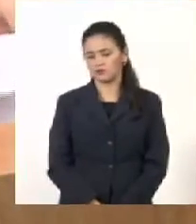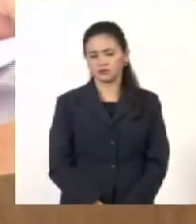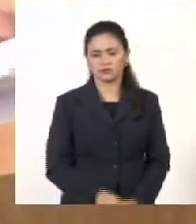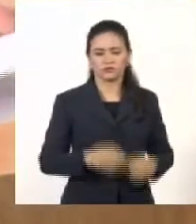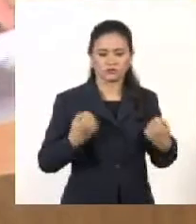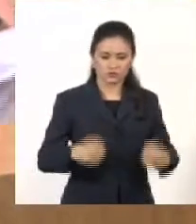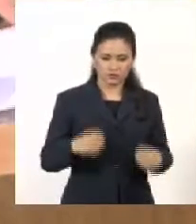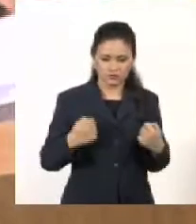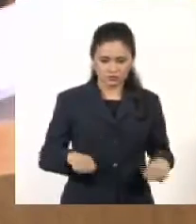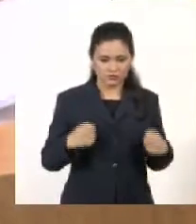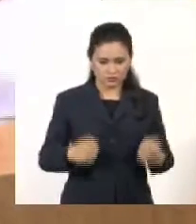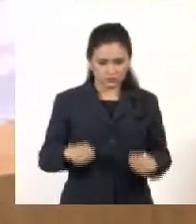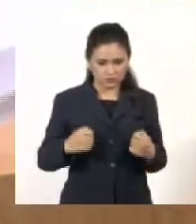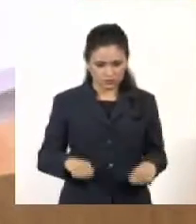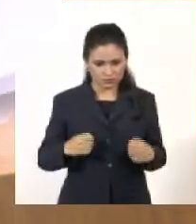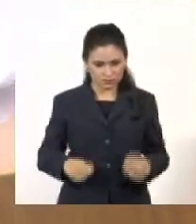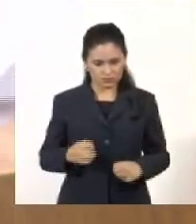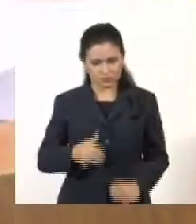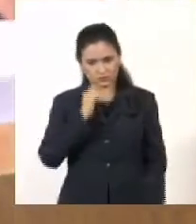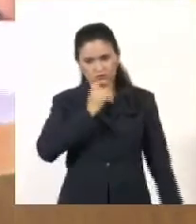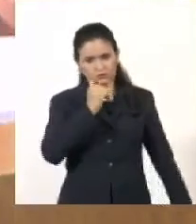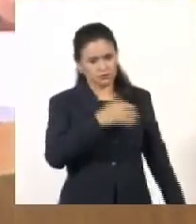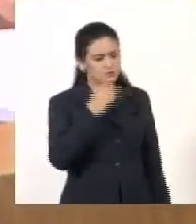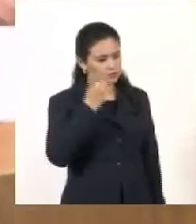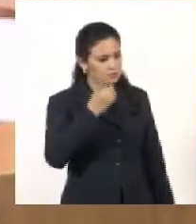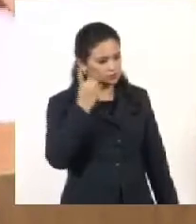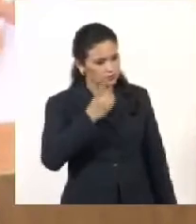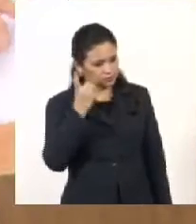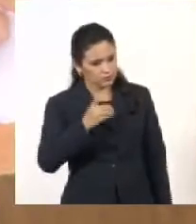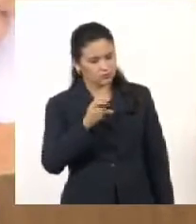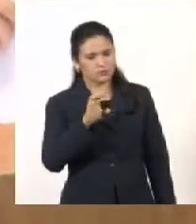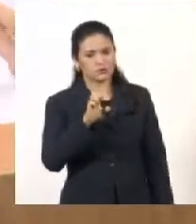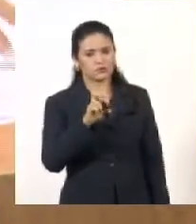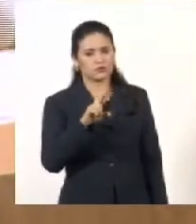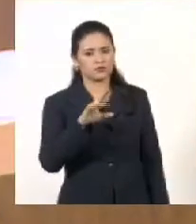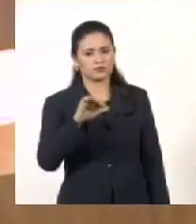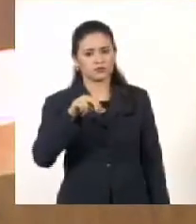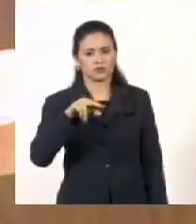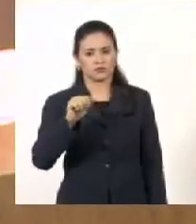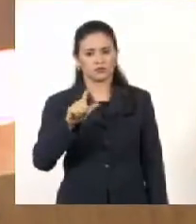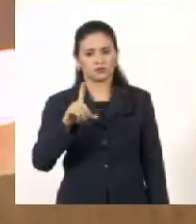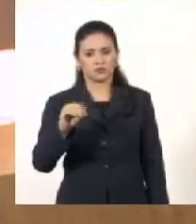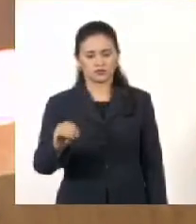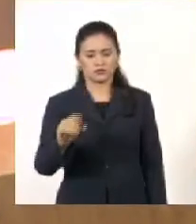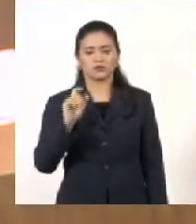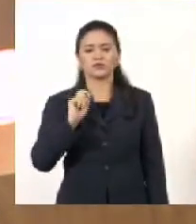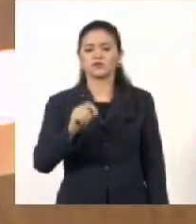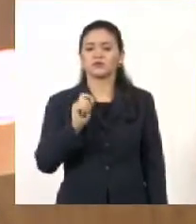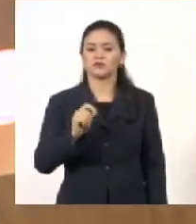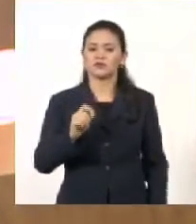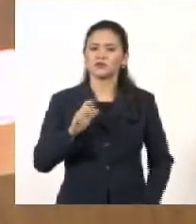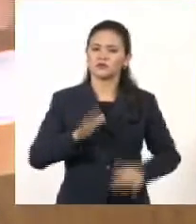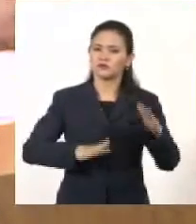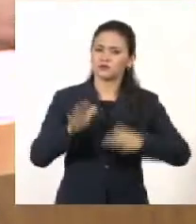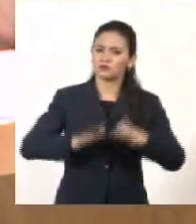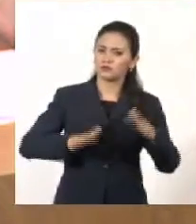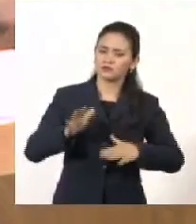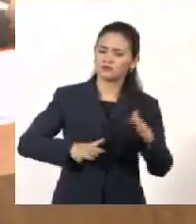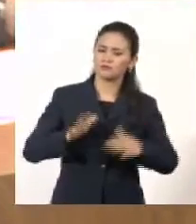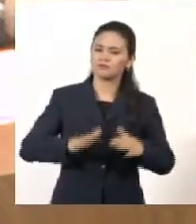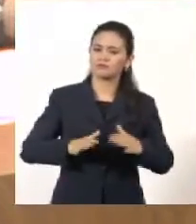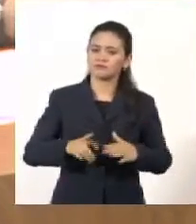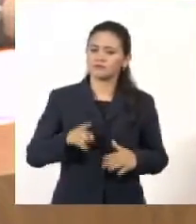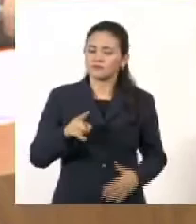preciso dizer para o deputado Erinaldo aquilo que talvez esteja lhe incomodando. Porque o